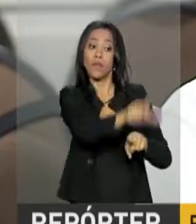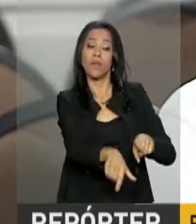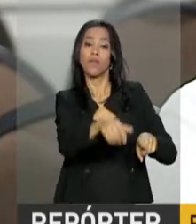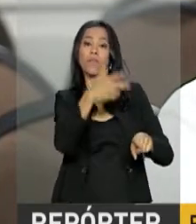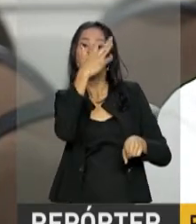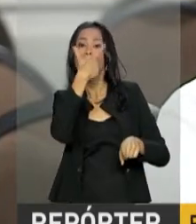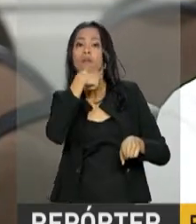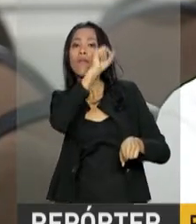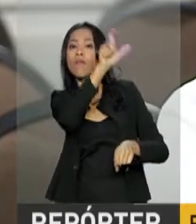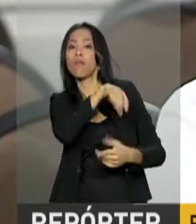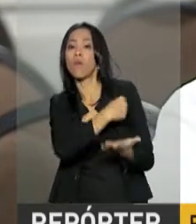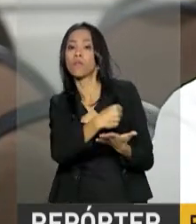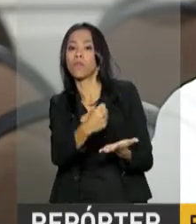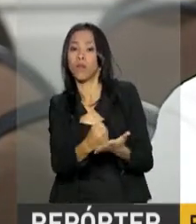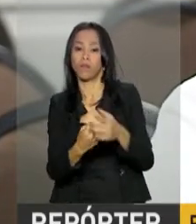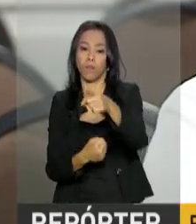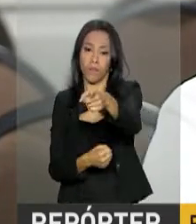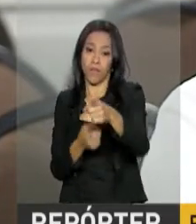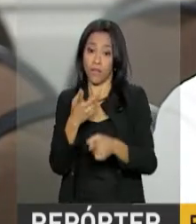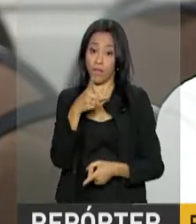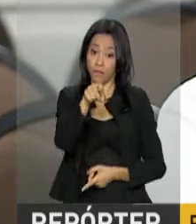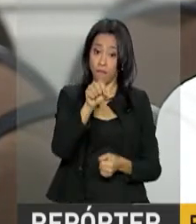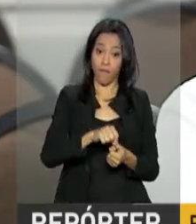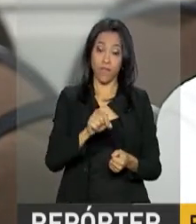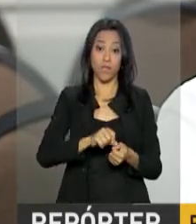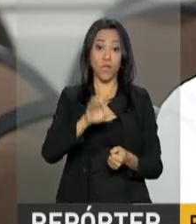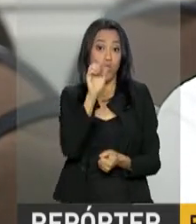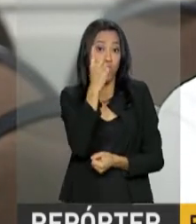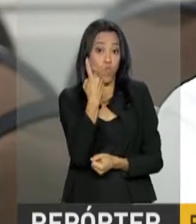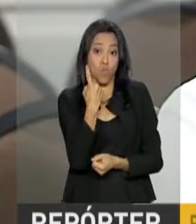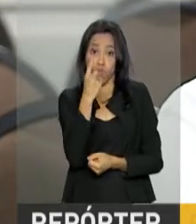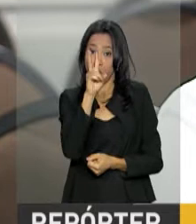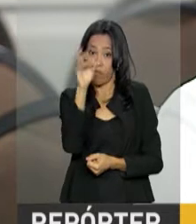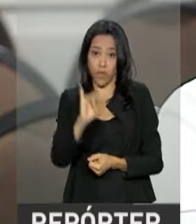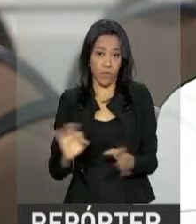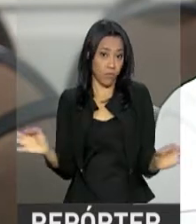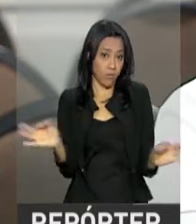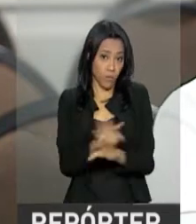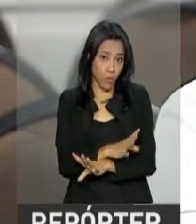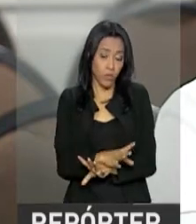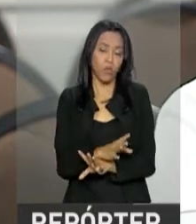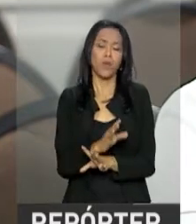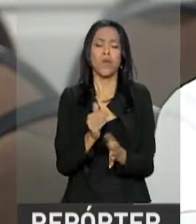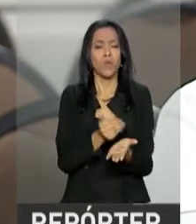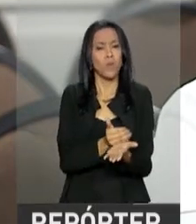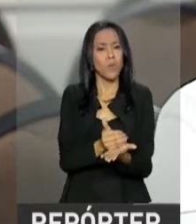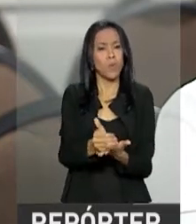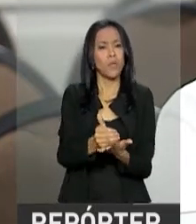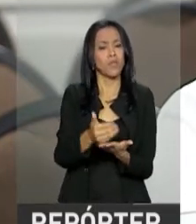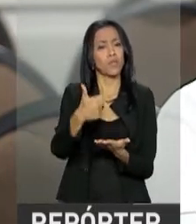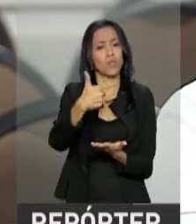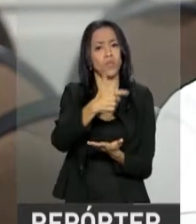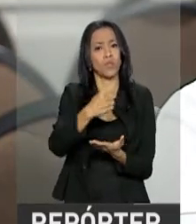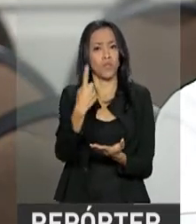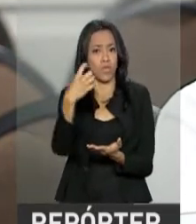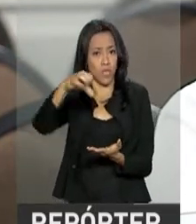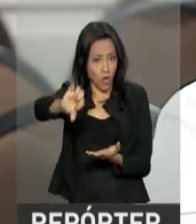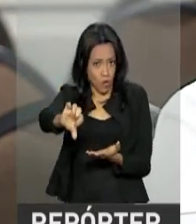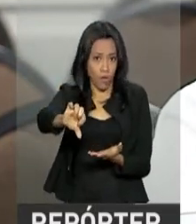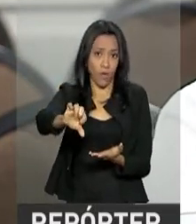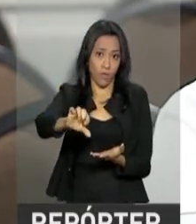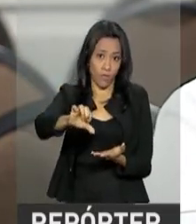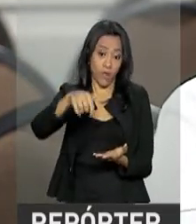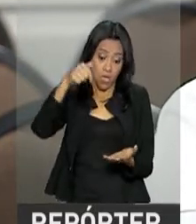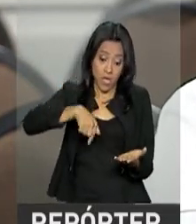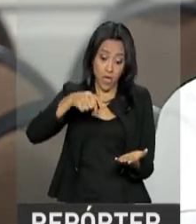informações uma única vez né é a partir de 2019 nosso caso estão entrando agora a partir de julho deste ano